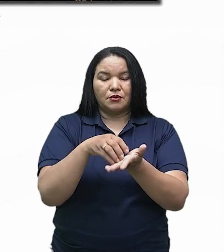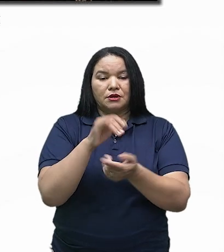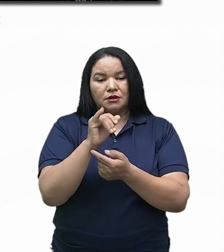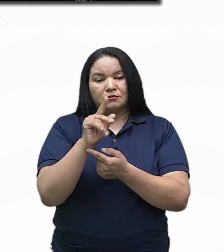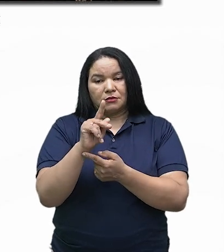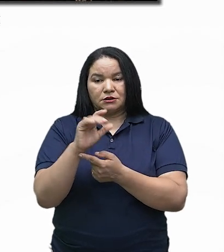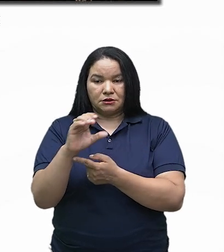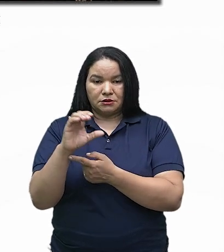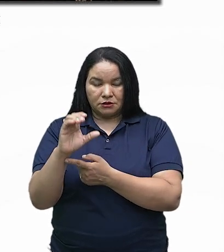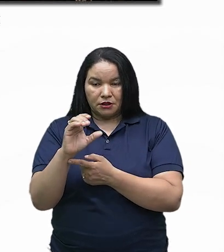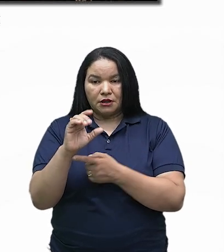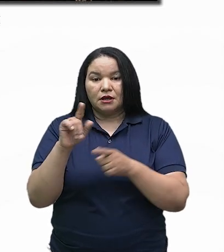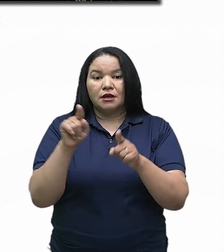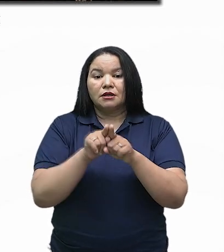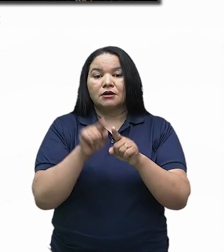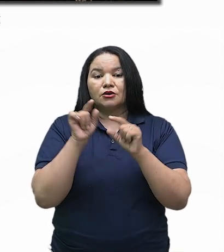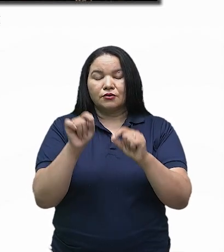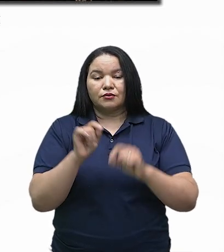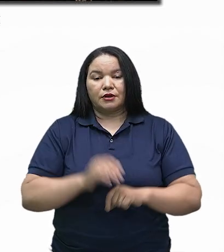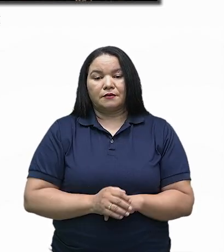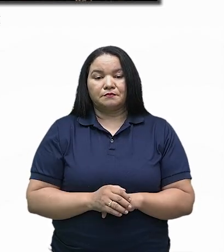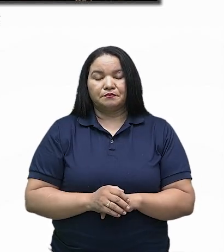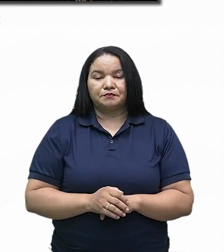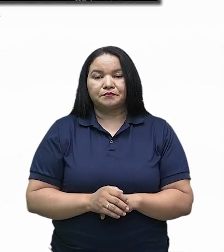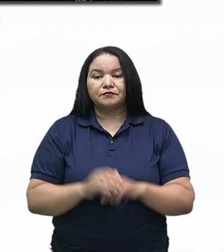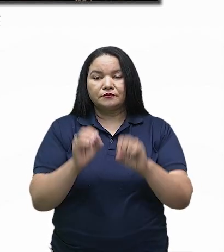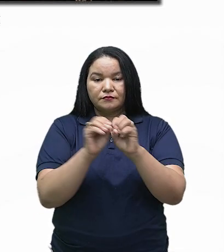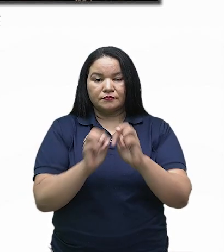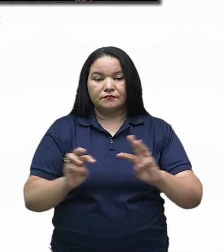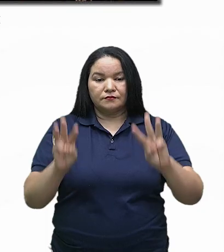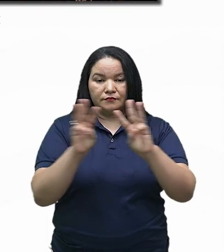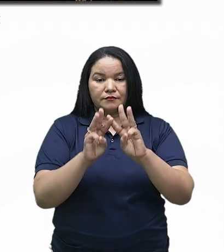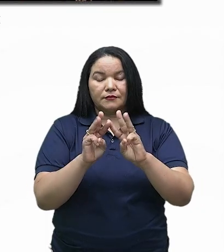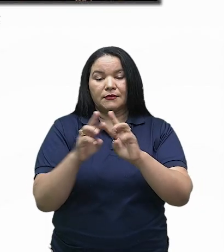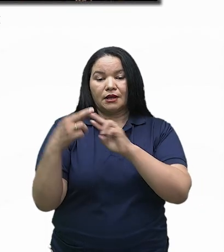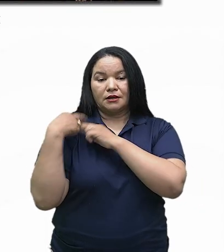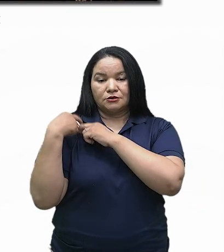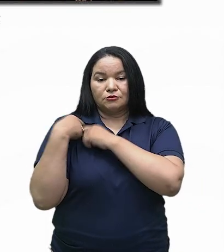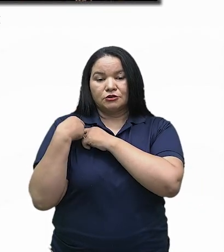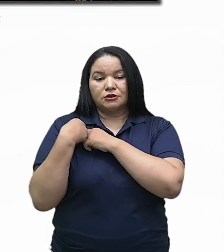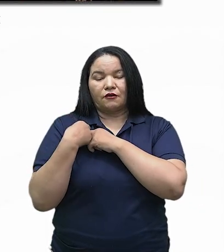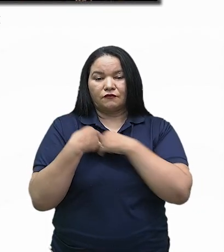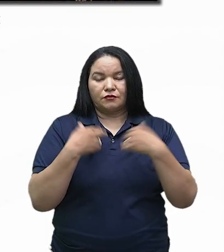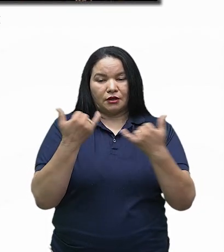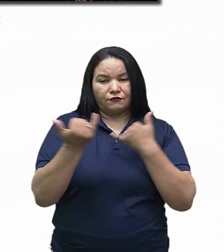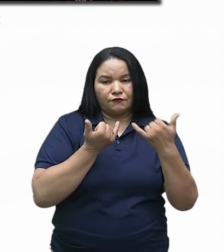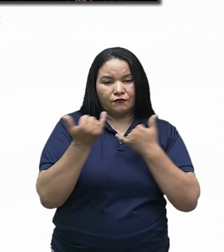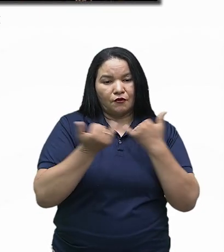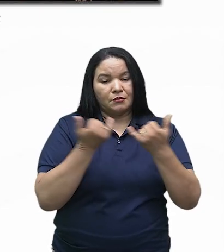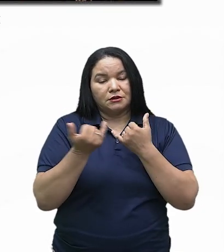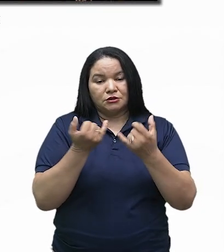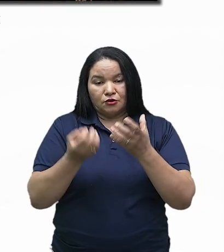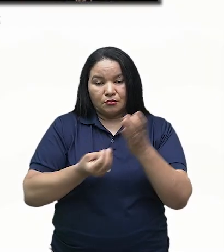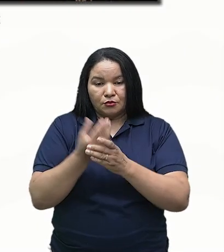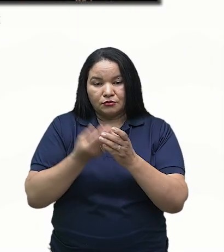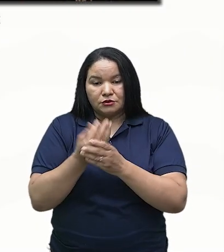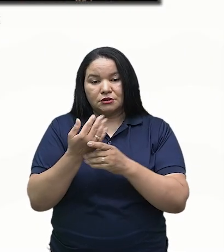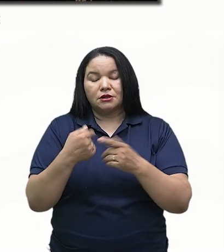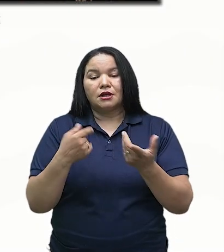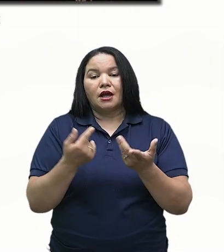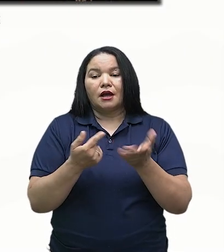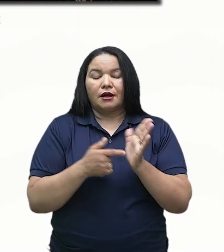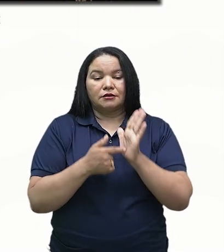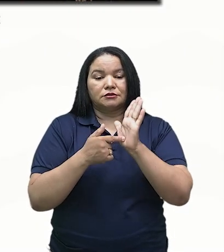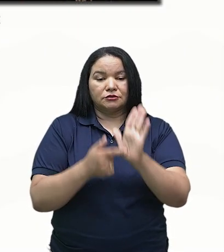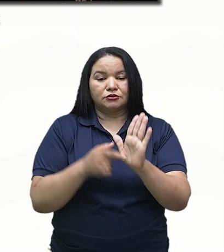IPCC, ele que é um órgão das Nações Unidas responsável por produzir informações científicas. Então, quando